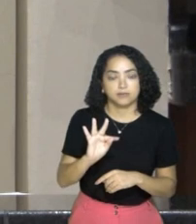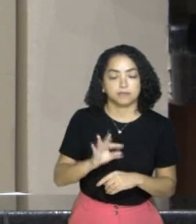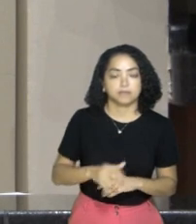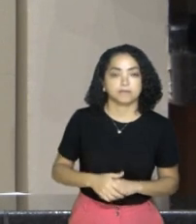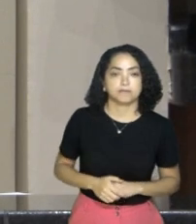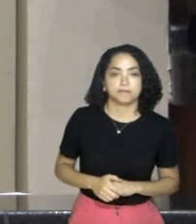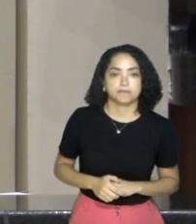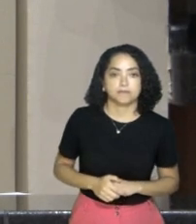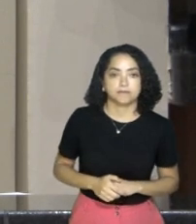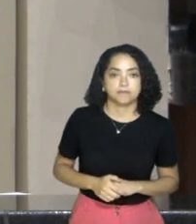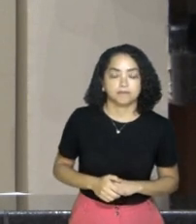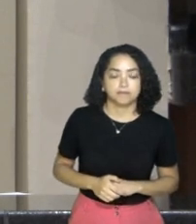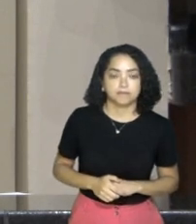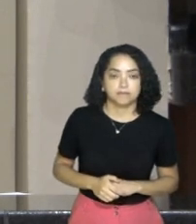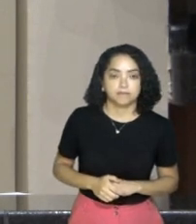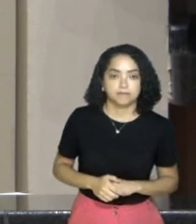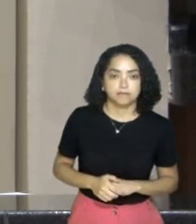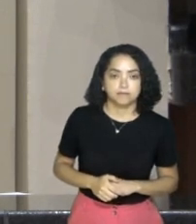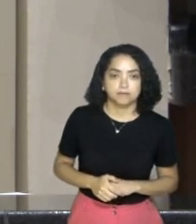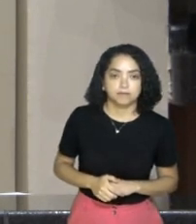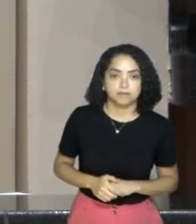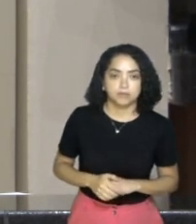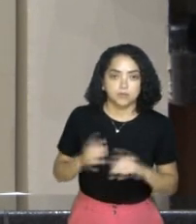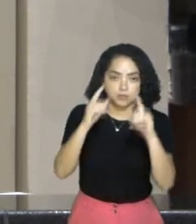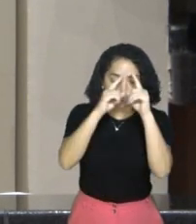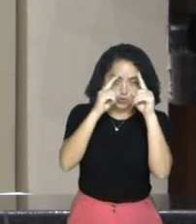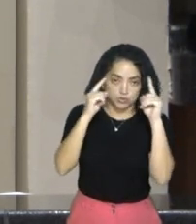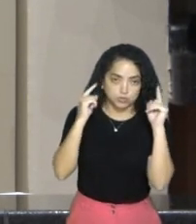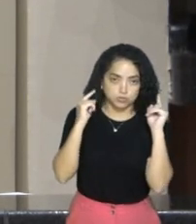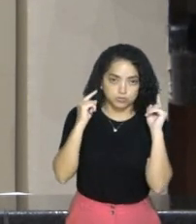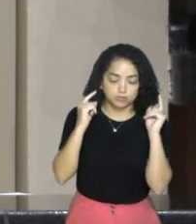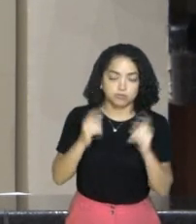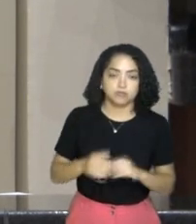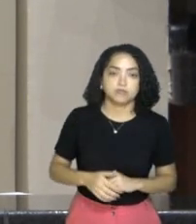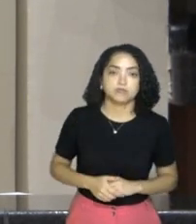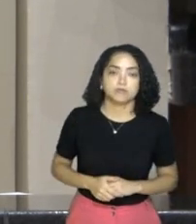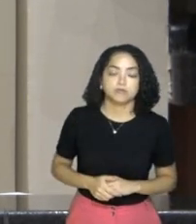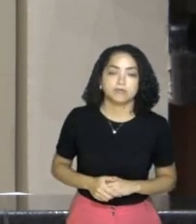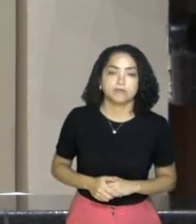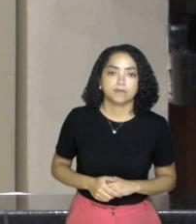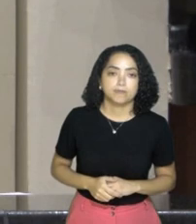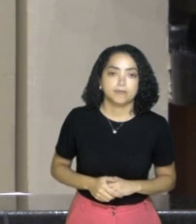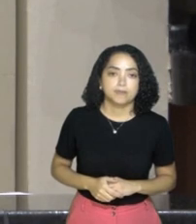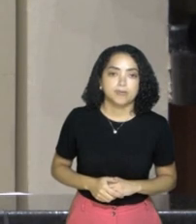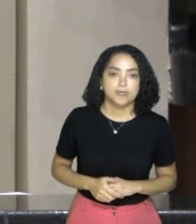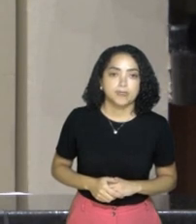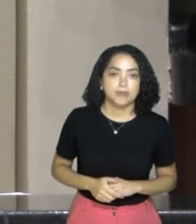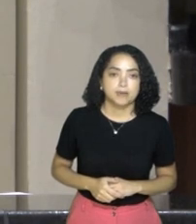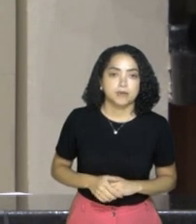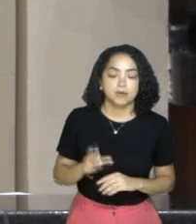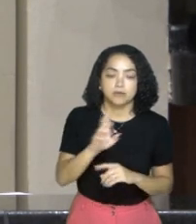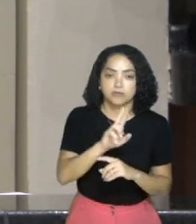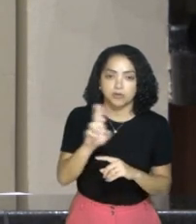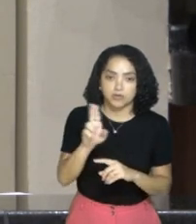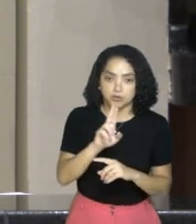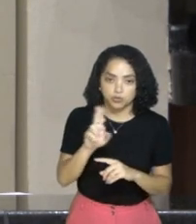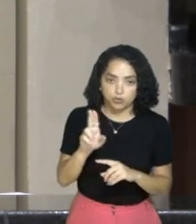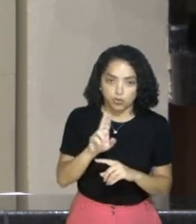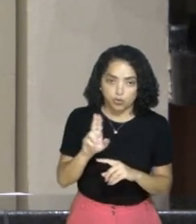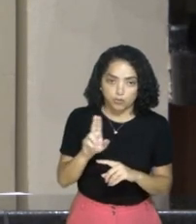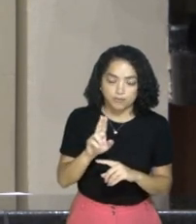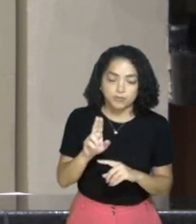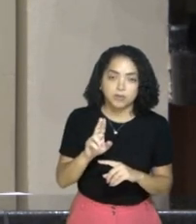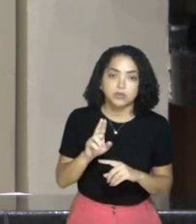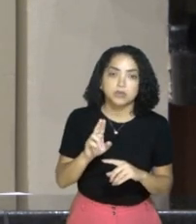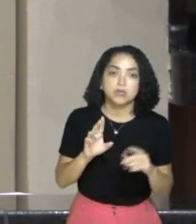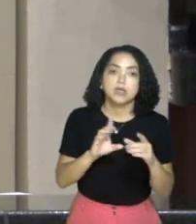Deputado Neu de Sarita vossa excelência que falará em nome do bloco democrático